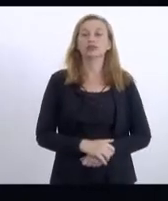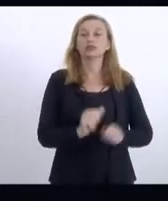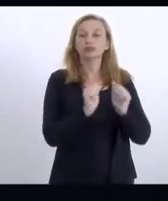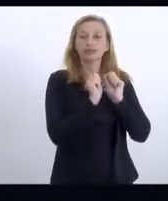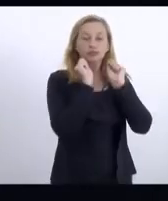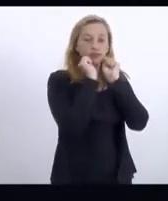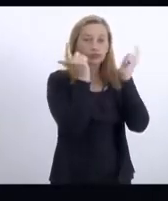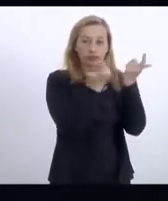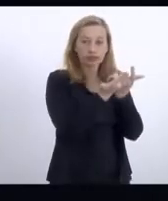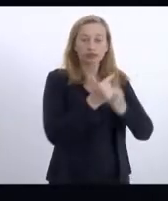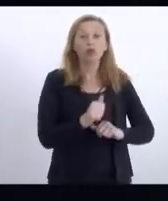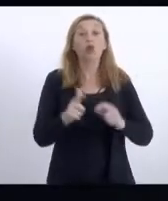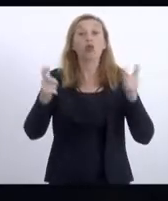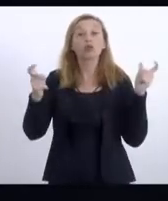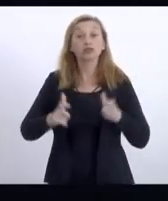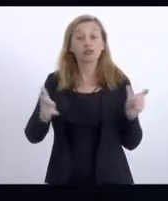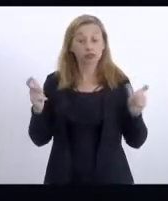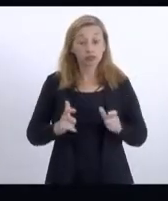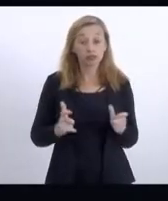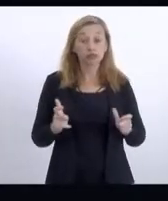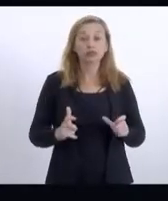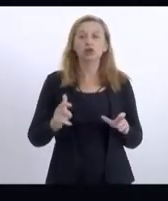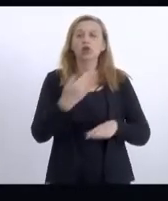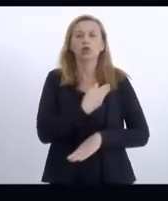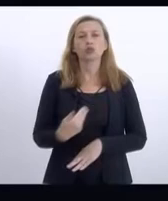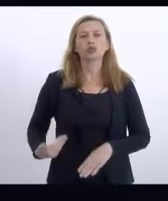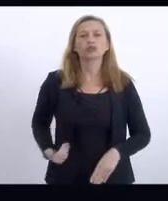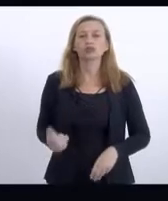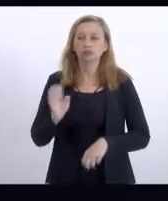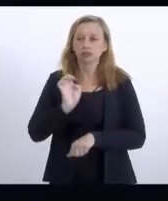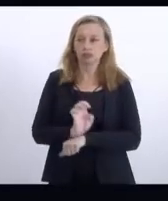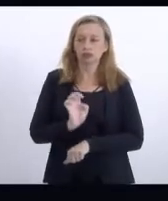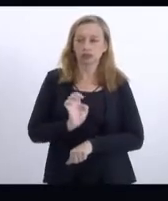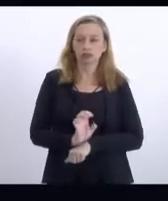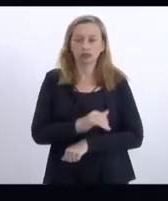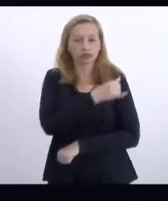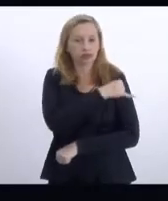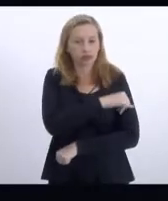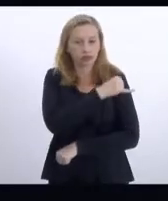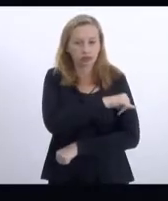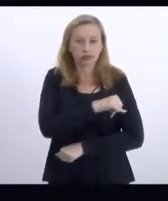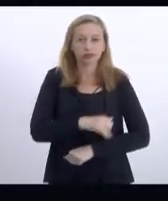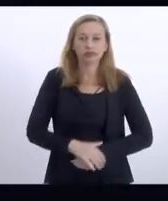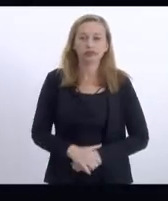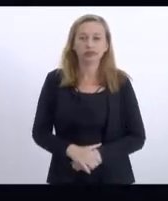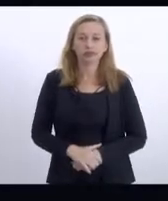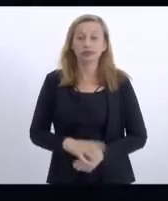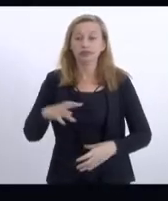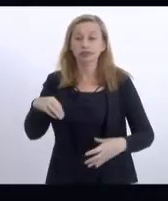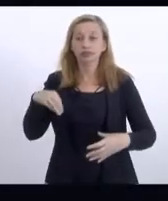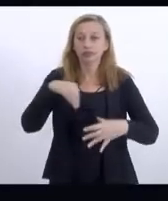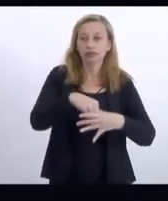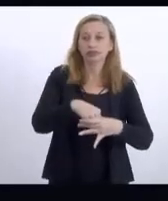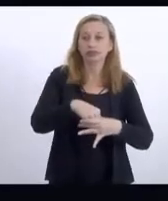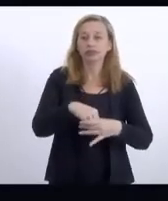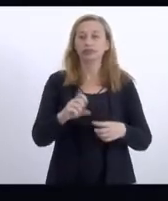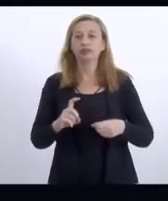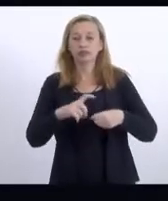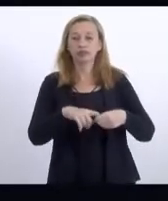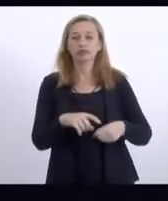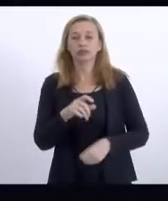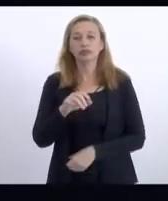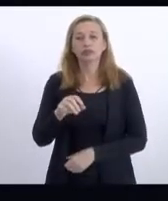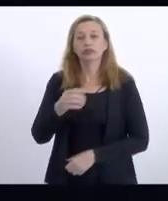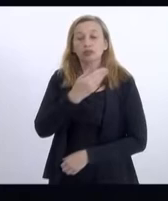Parlamentar, onde o governo do Estado do Rio de Janeiro integra nos consórcios